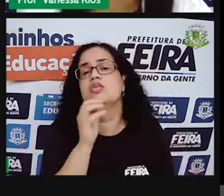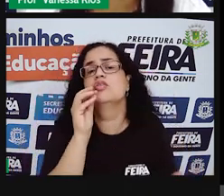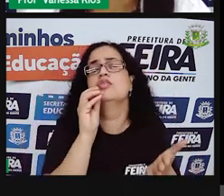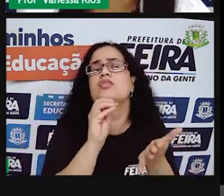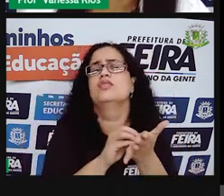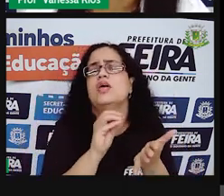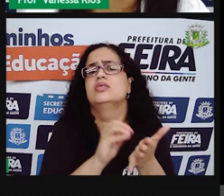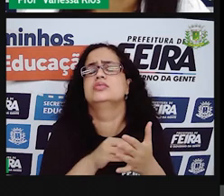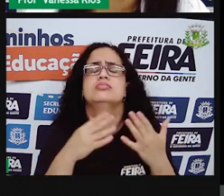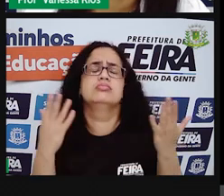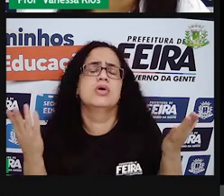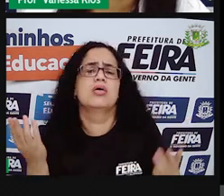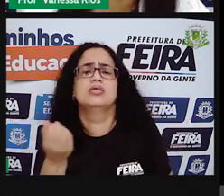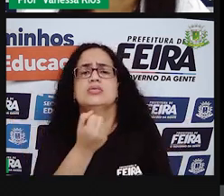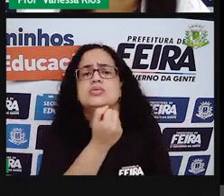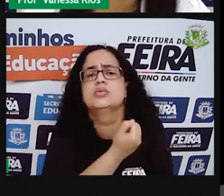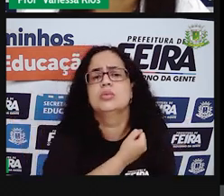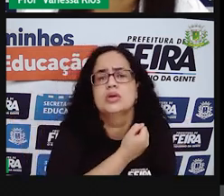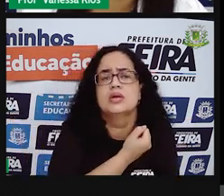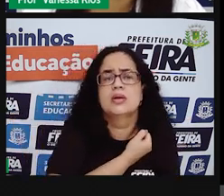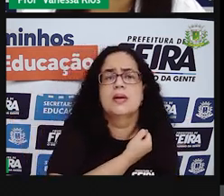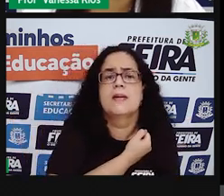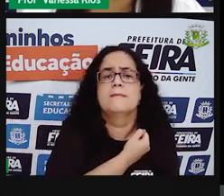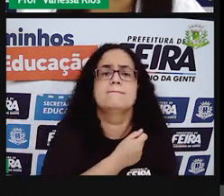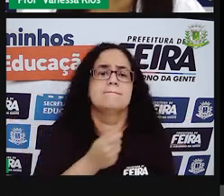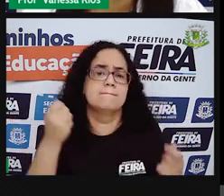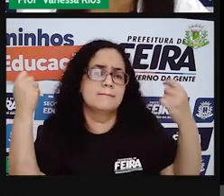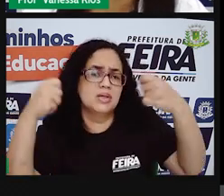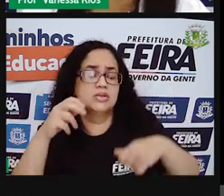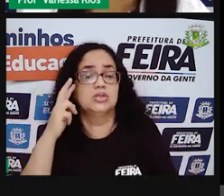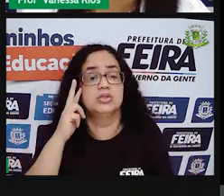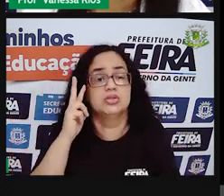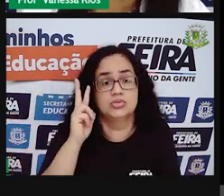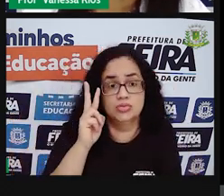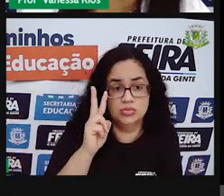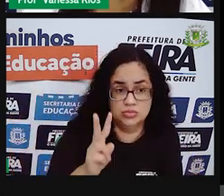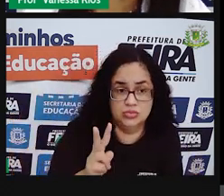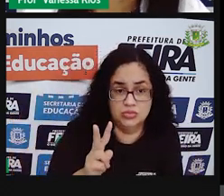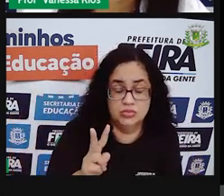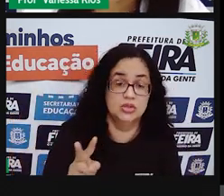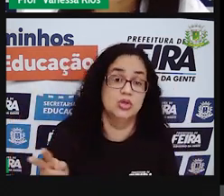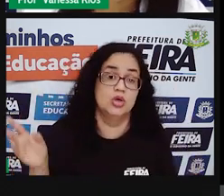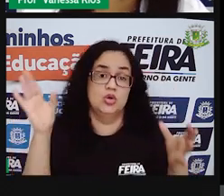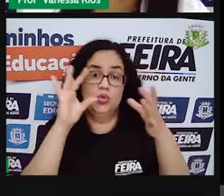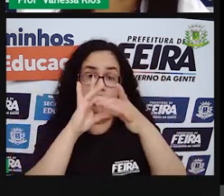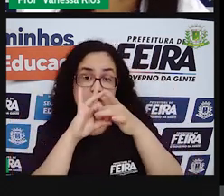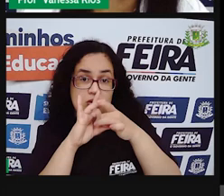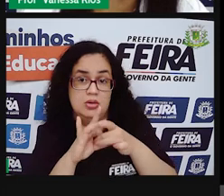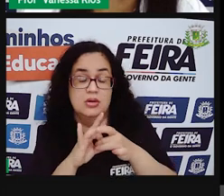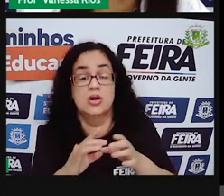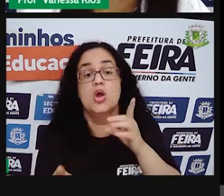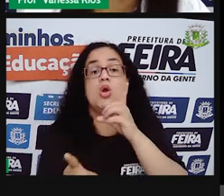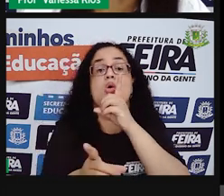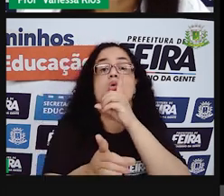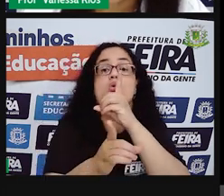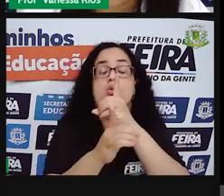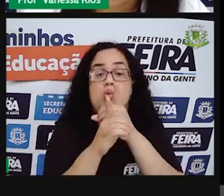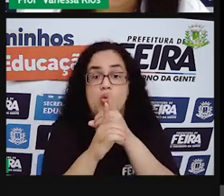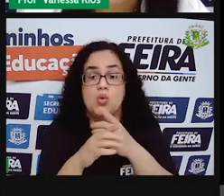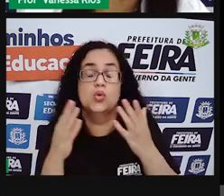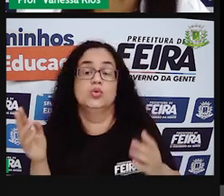aí alguns números. E aí a gente precisa observar as outras combinações para descobrir o